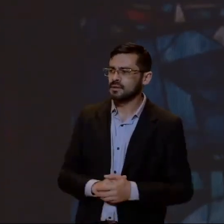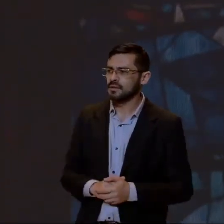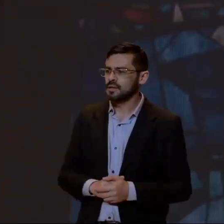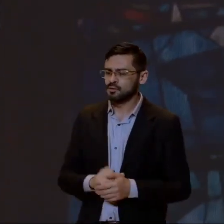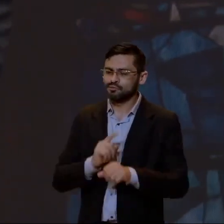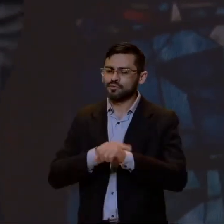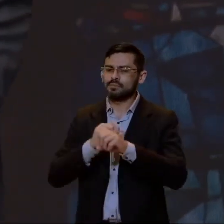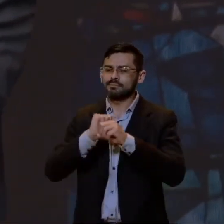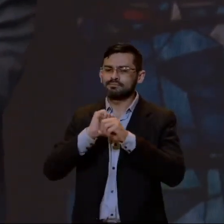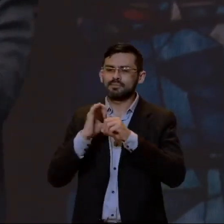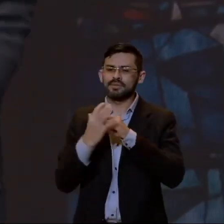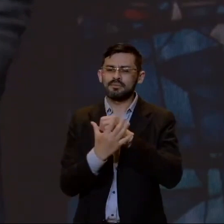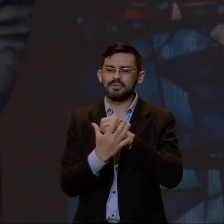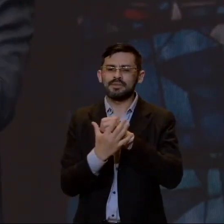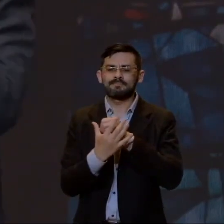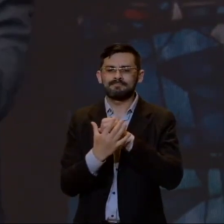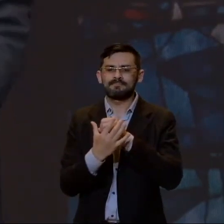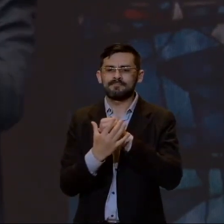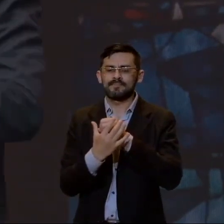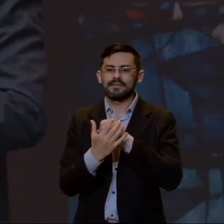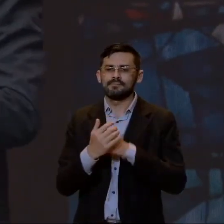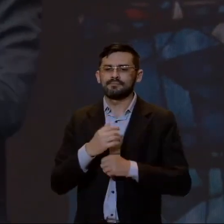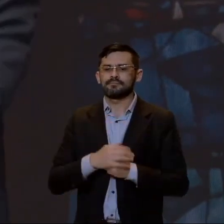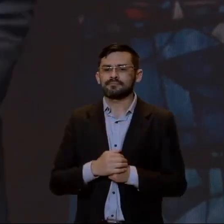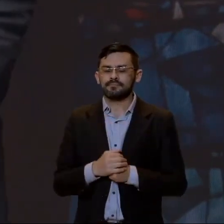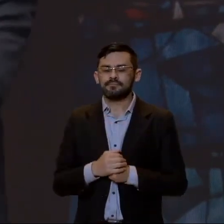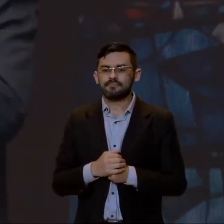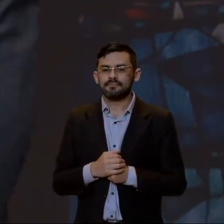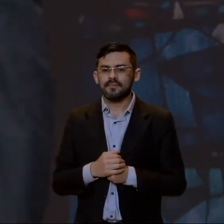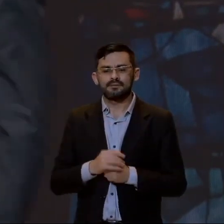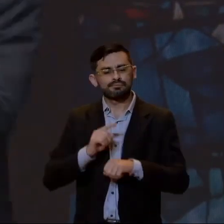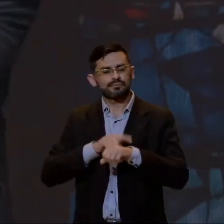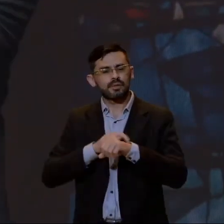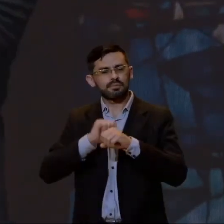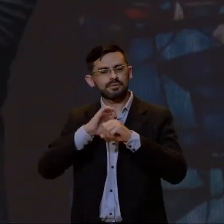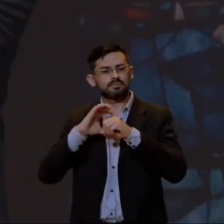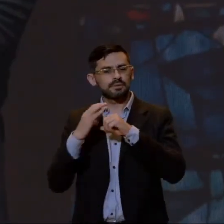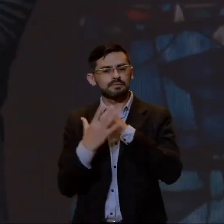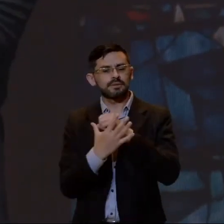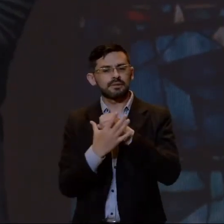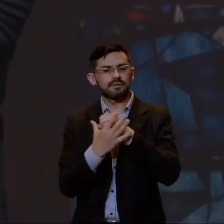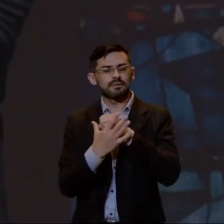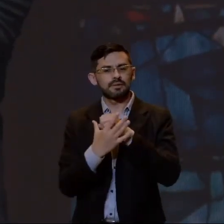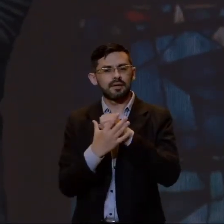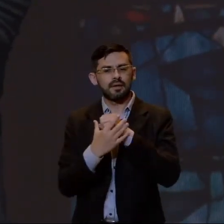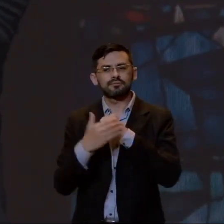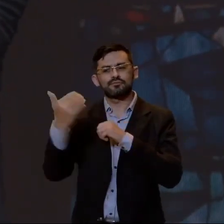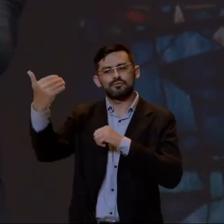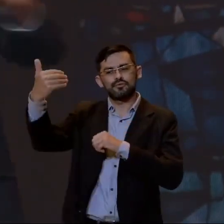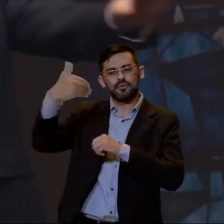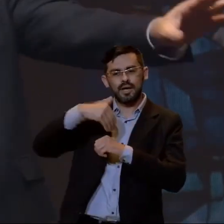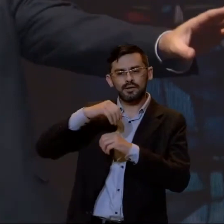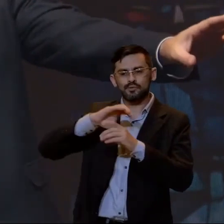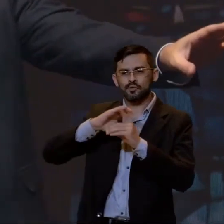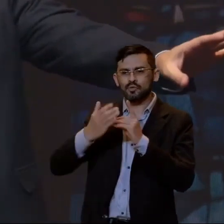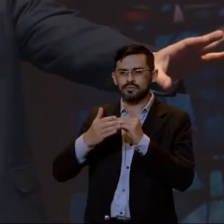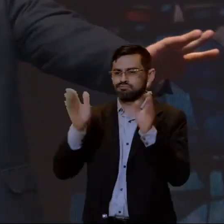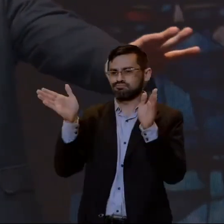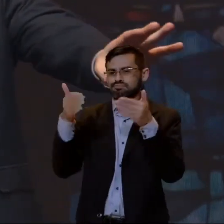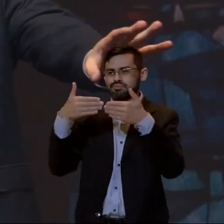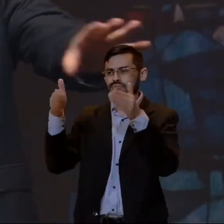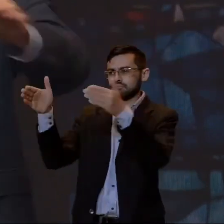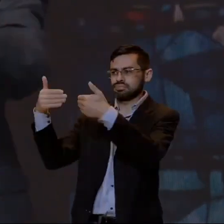durante a pandemia, aliás, ele não diz isso, sou eu que estou falando, né? Durante a pandemia, eles vieram aqui num culto, quando estava tudo